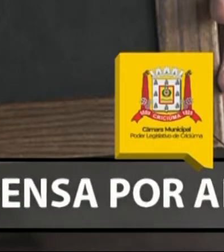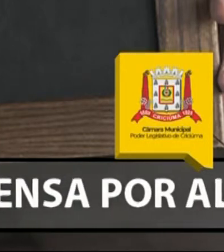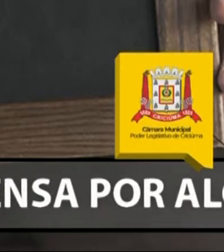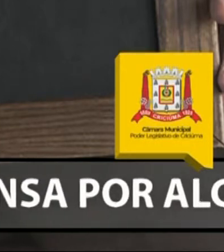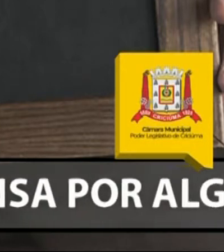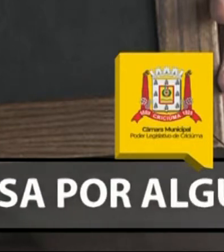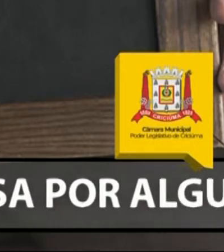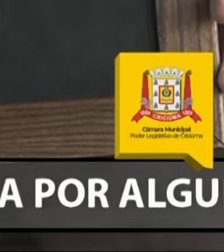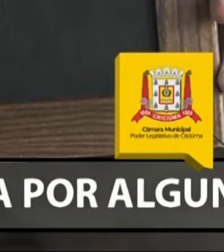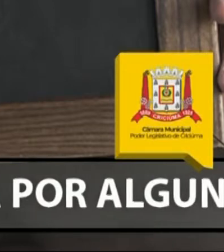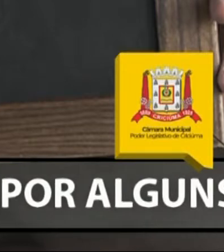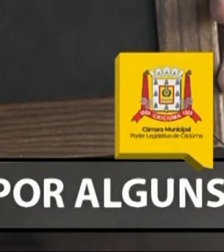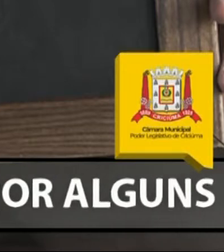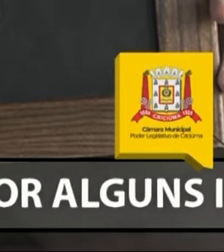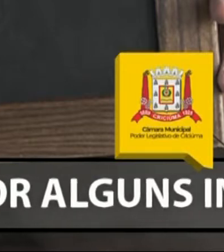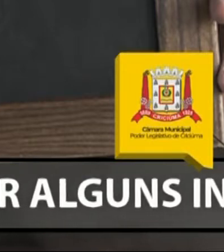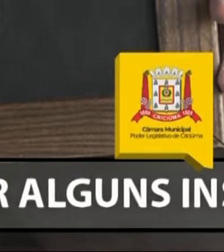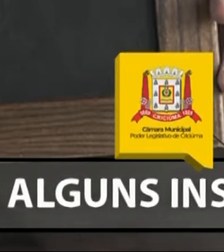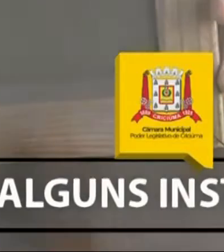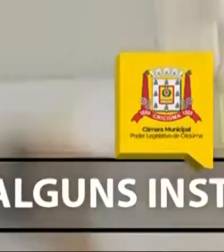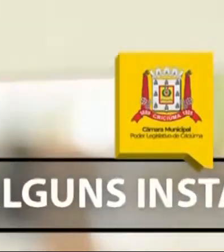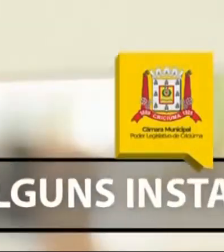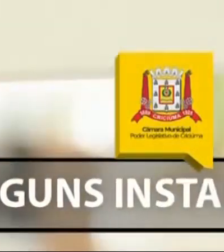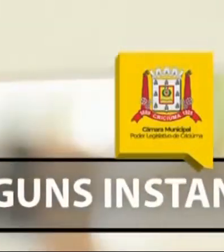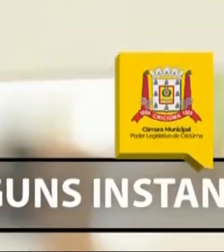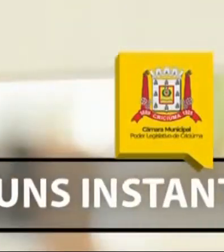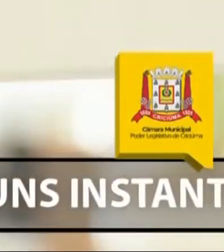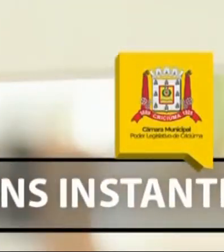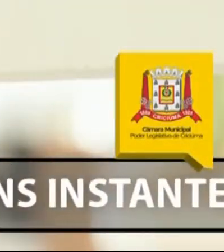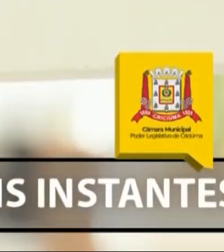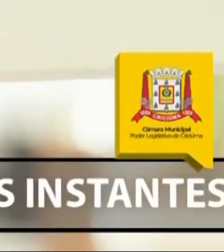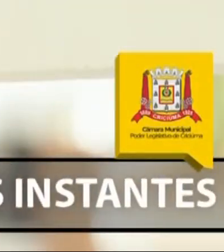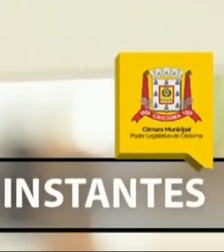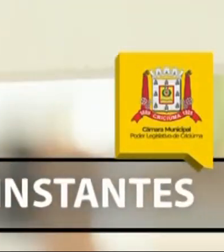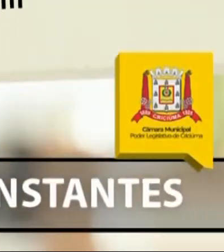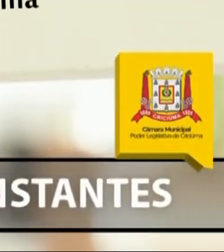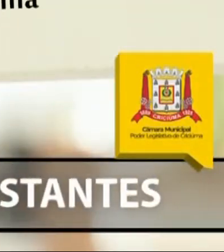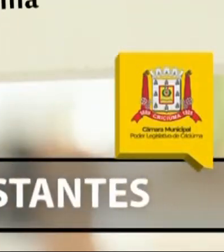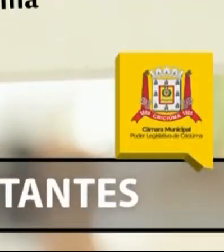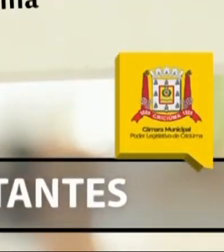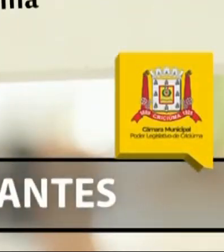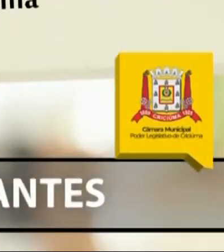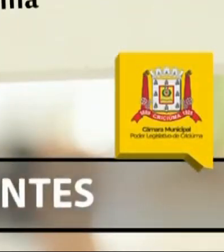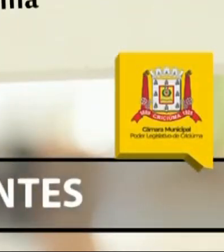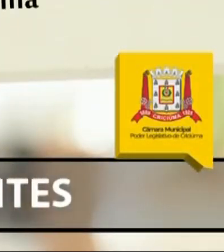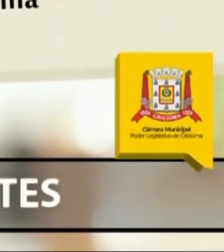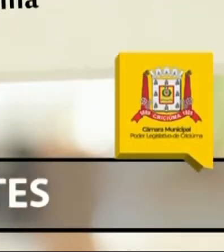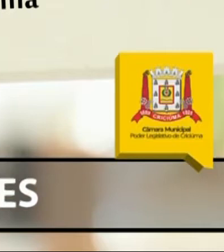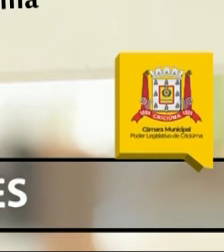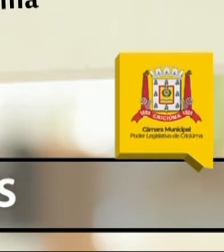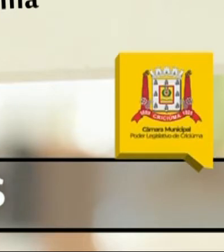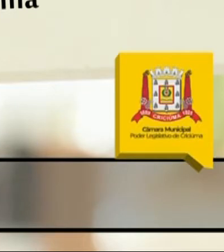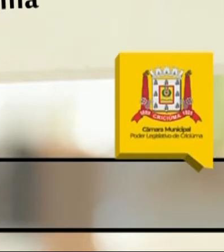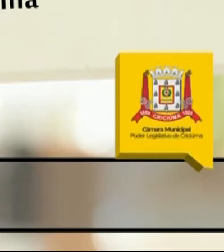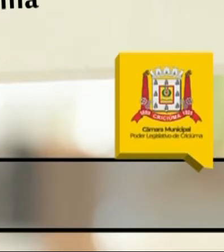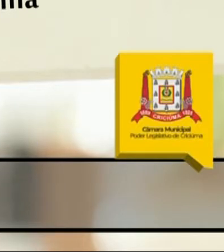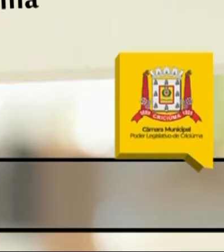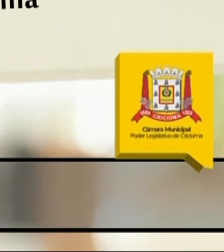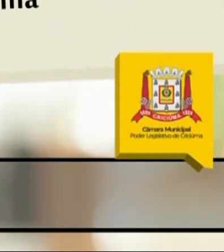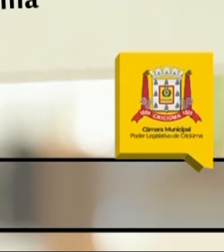Ok, vereador. Então vou deixar o Tita, o presidente, definir de repente um vereador.